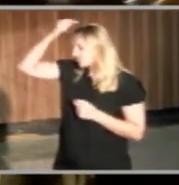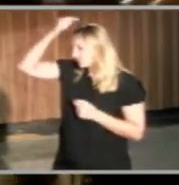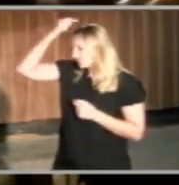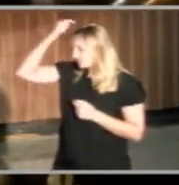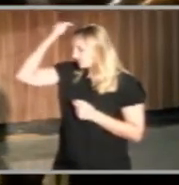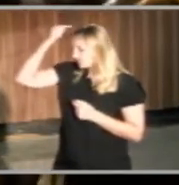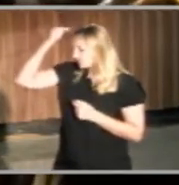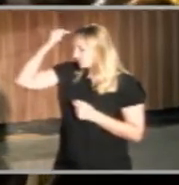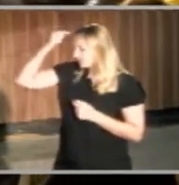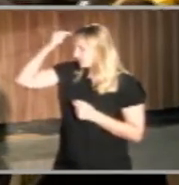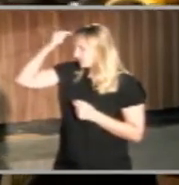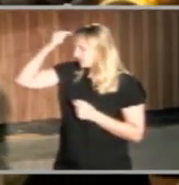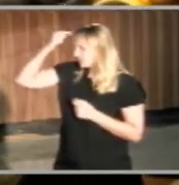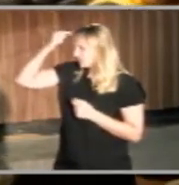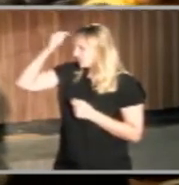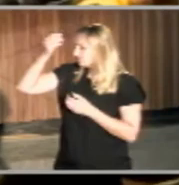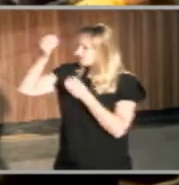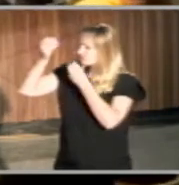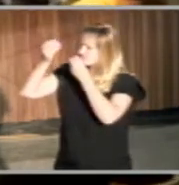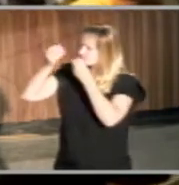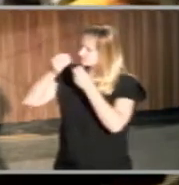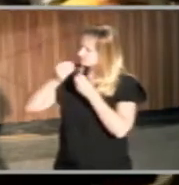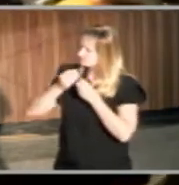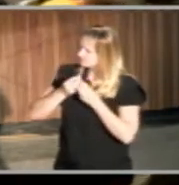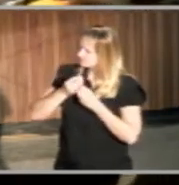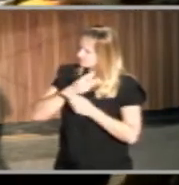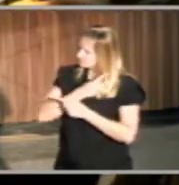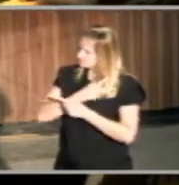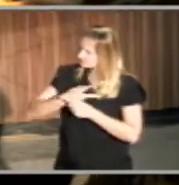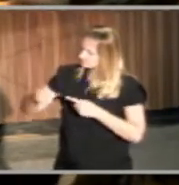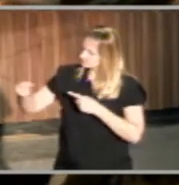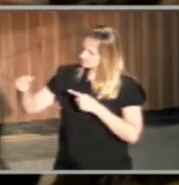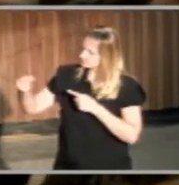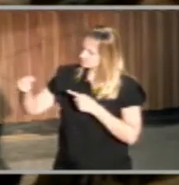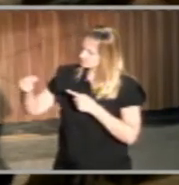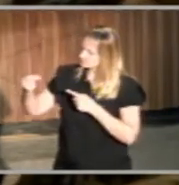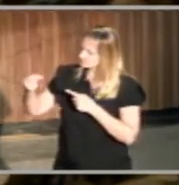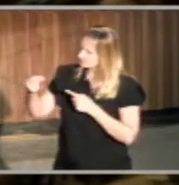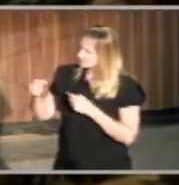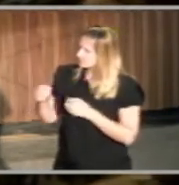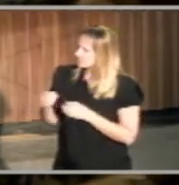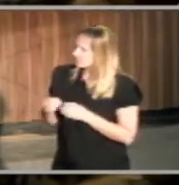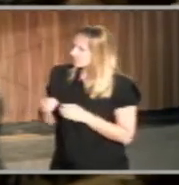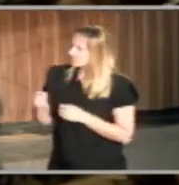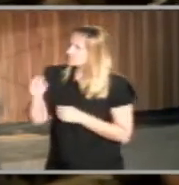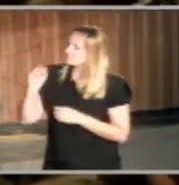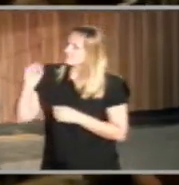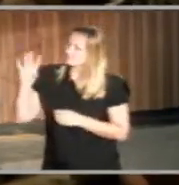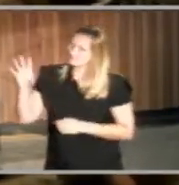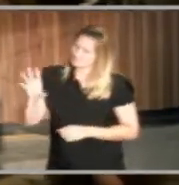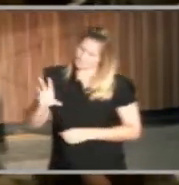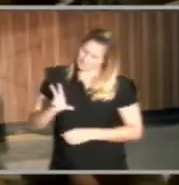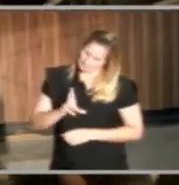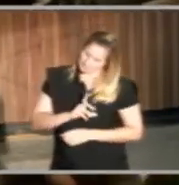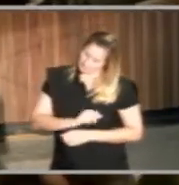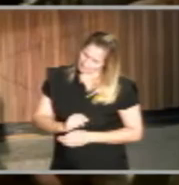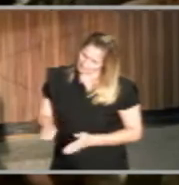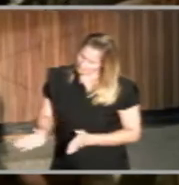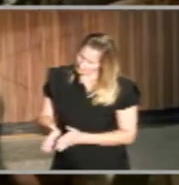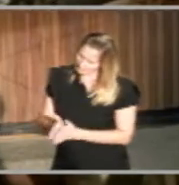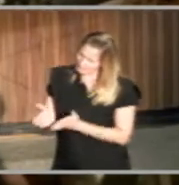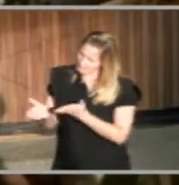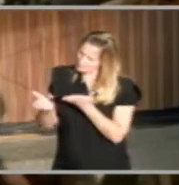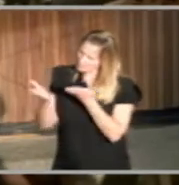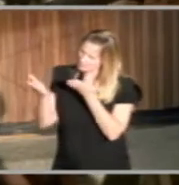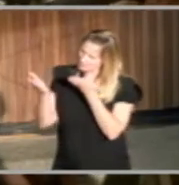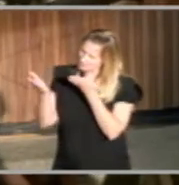E Jesus, obrigada porque o Senhor intercede por nós junto ao Pai. Ah, que amor tão grande.